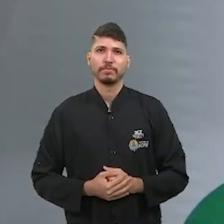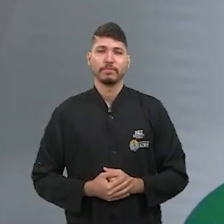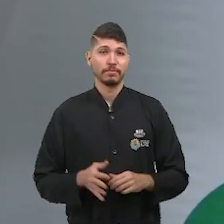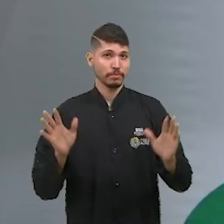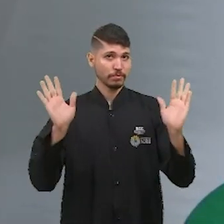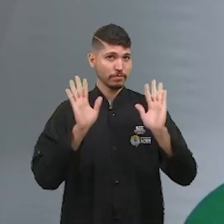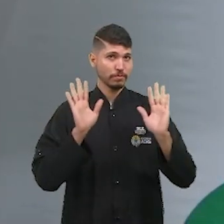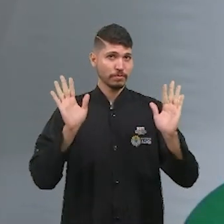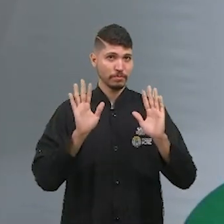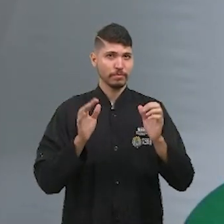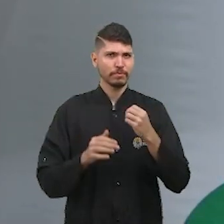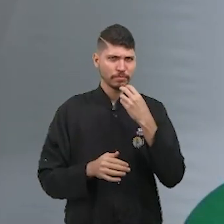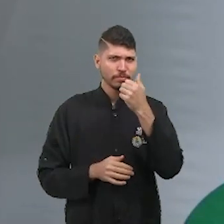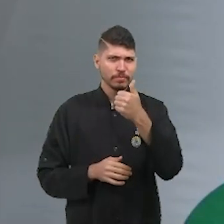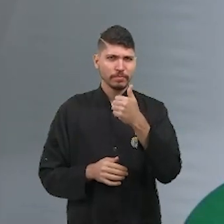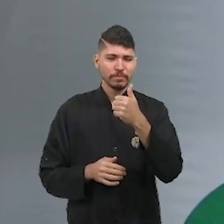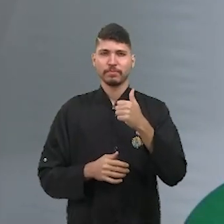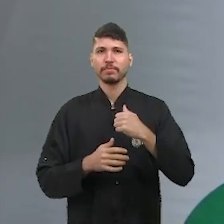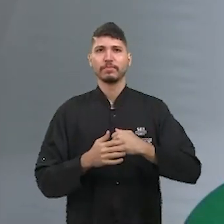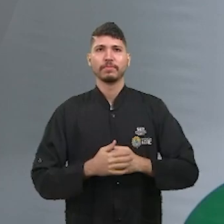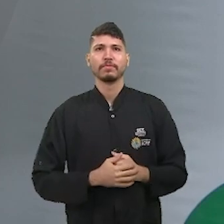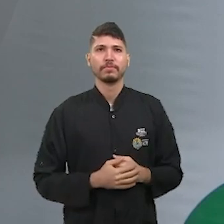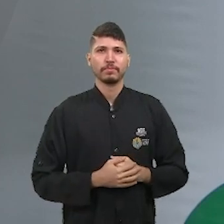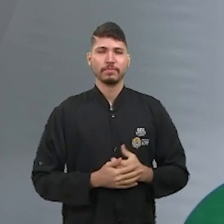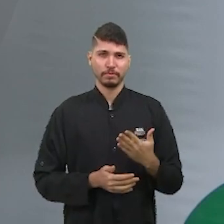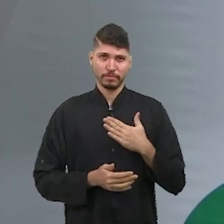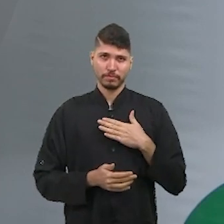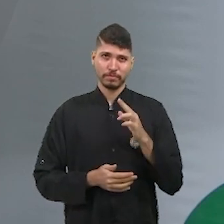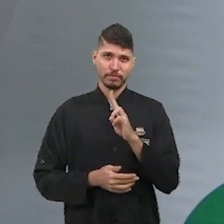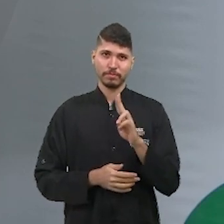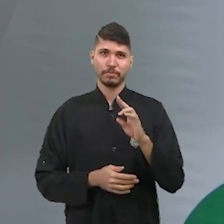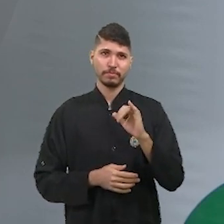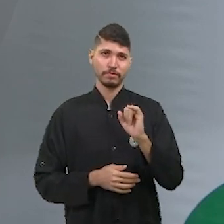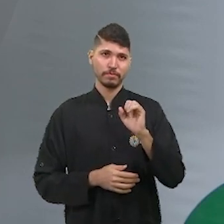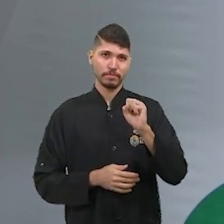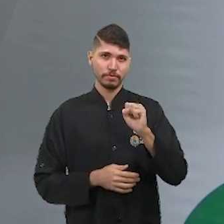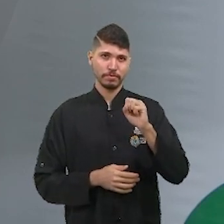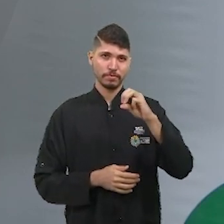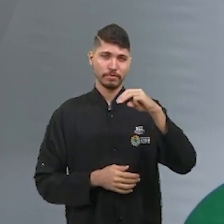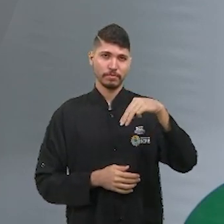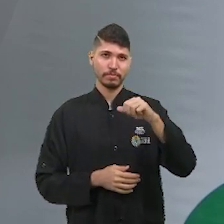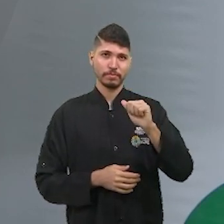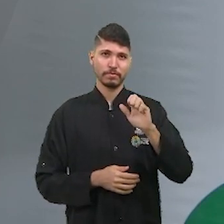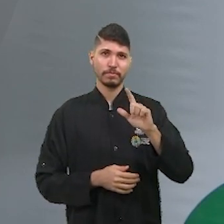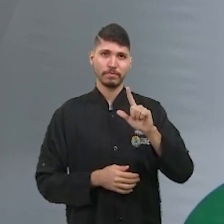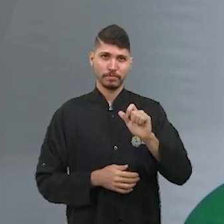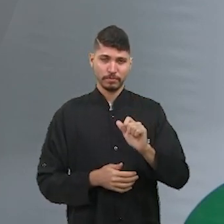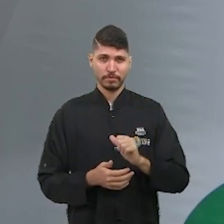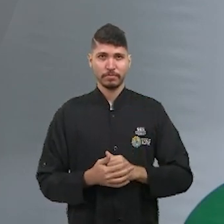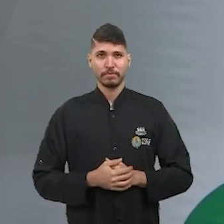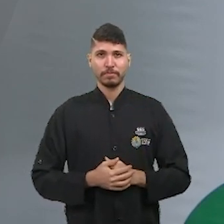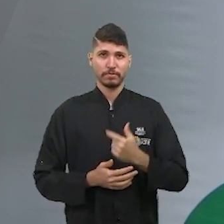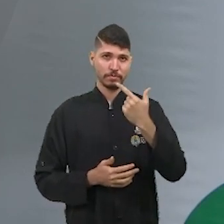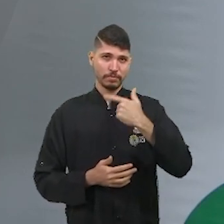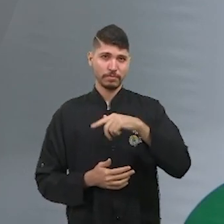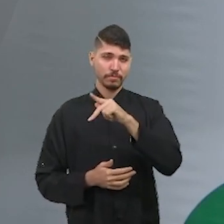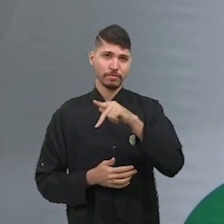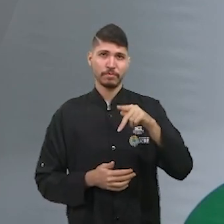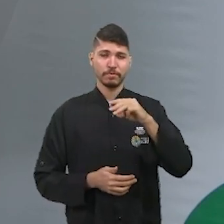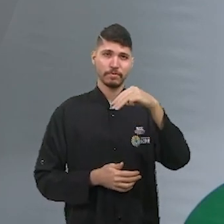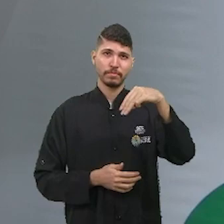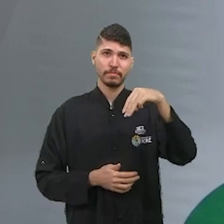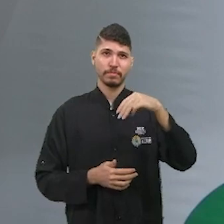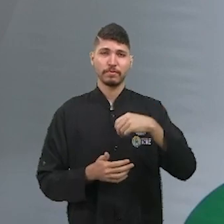Olá tudo bem O meu nome é Ismael Dourado sou professor de matemática e agora nós